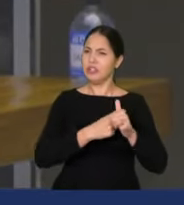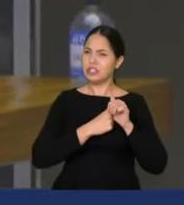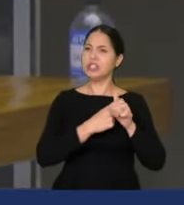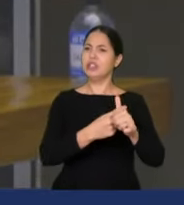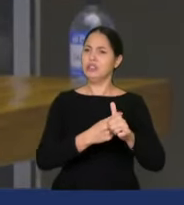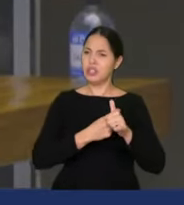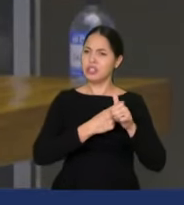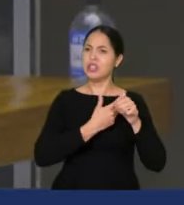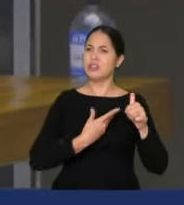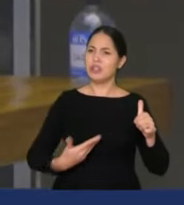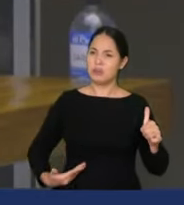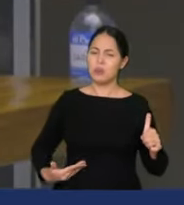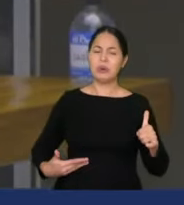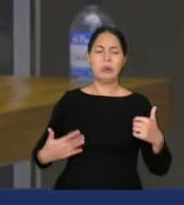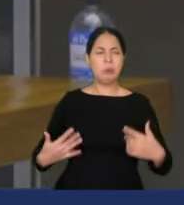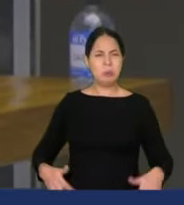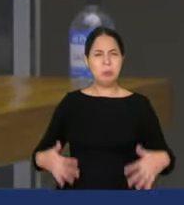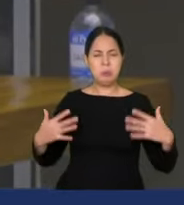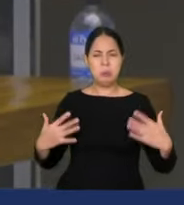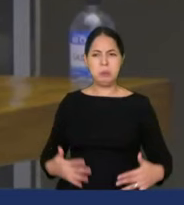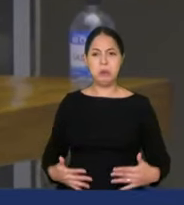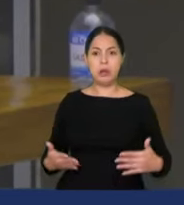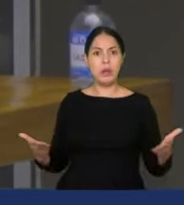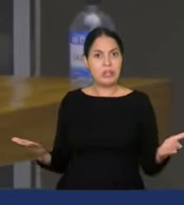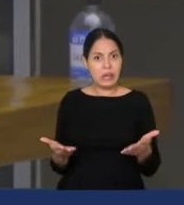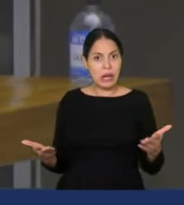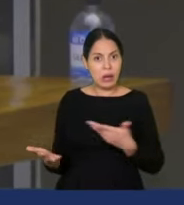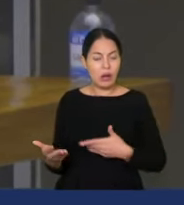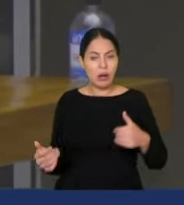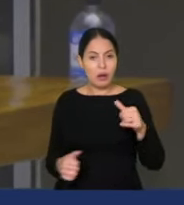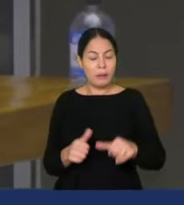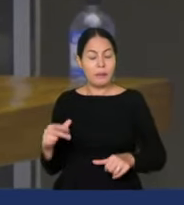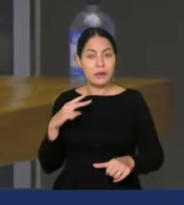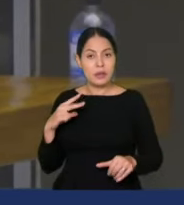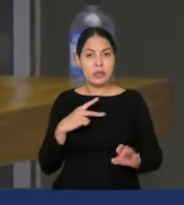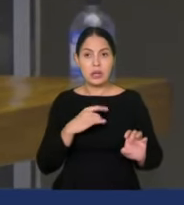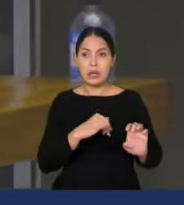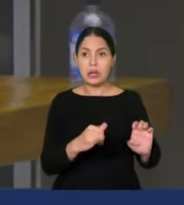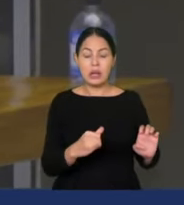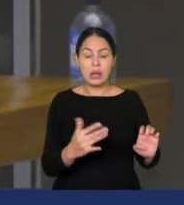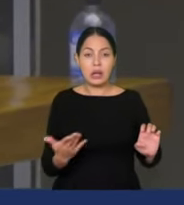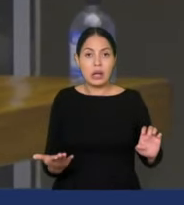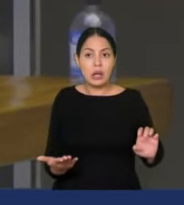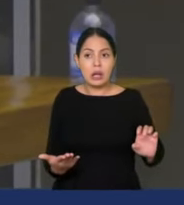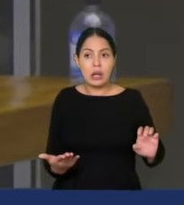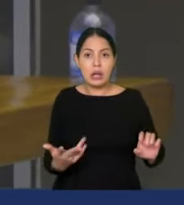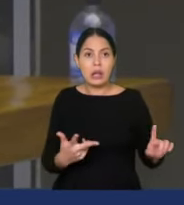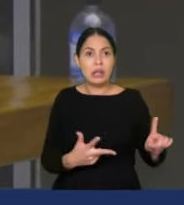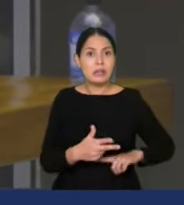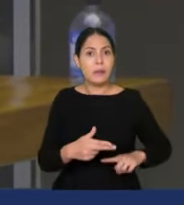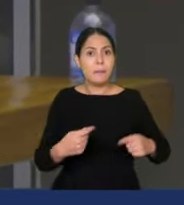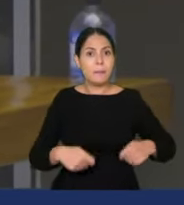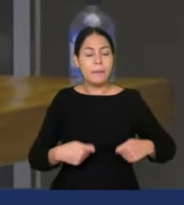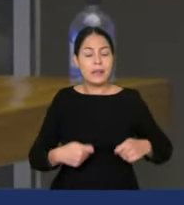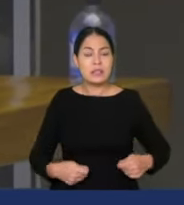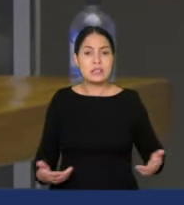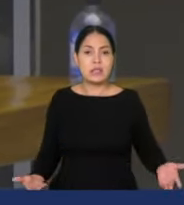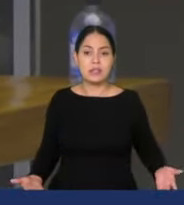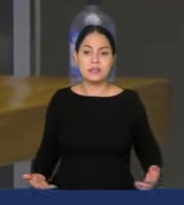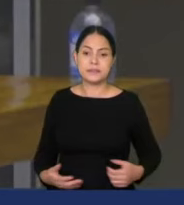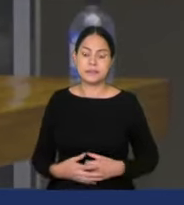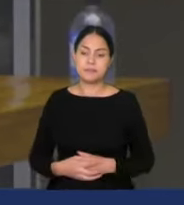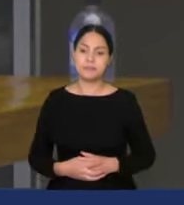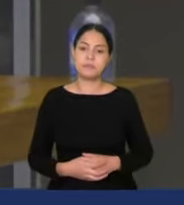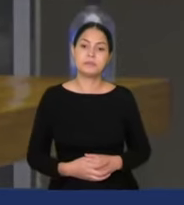e a insana privatização da Eletrobras tem que ser interrompida. A privatização